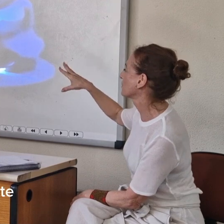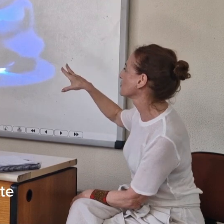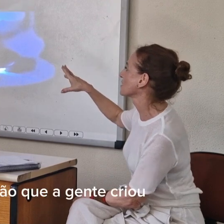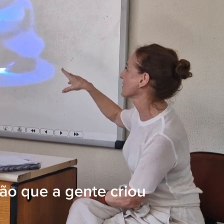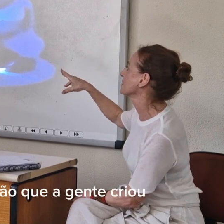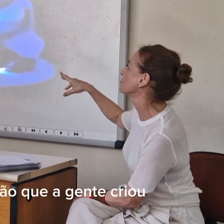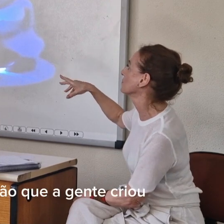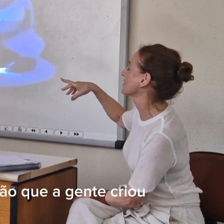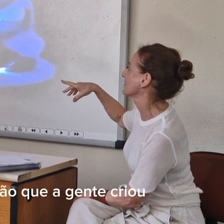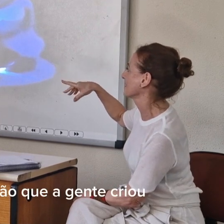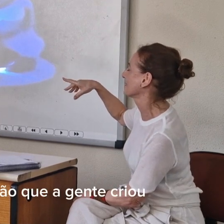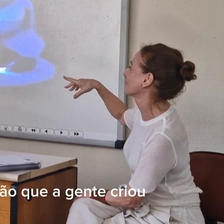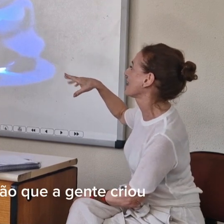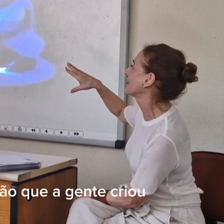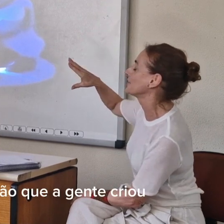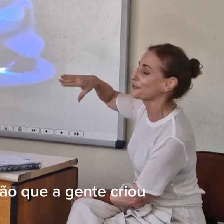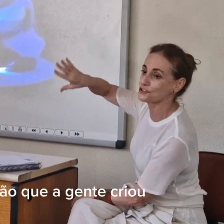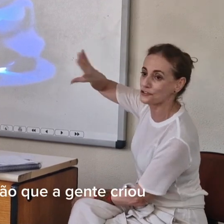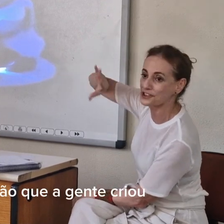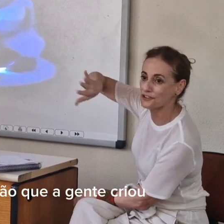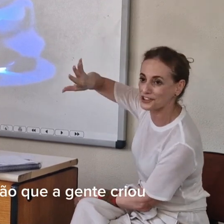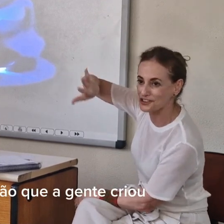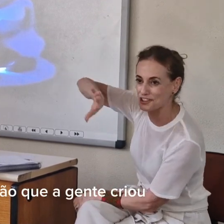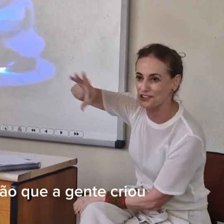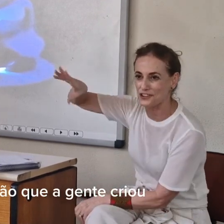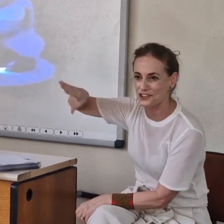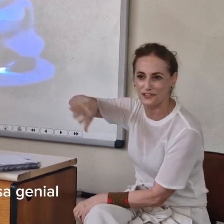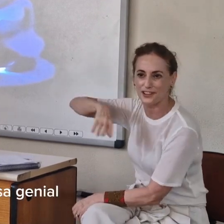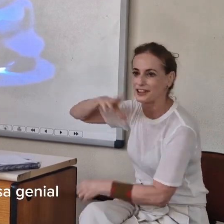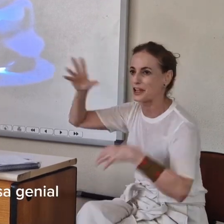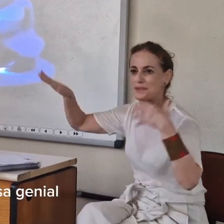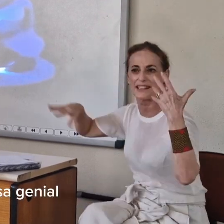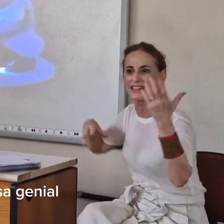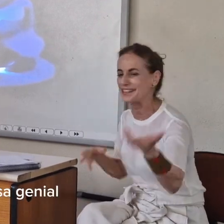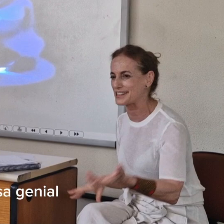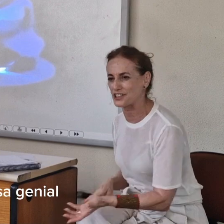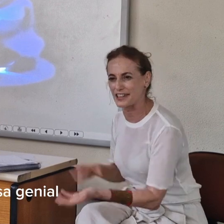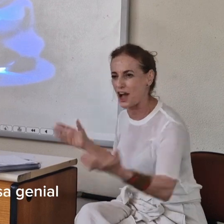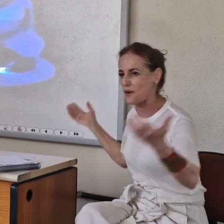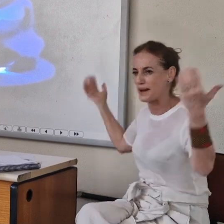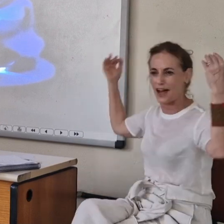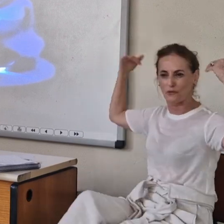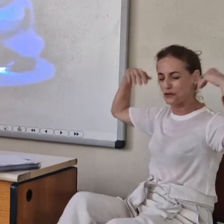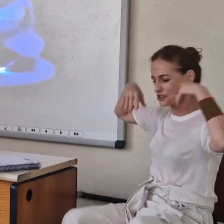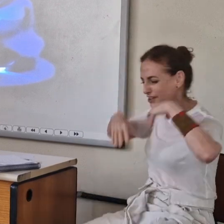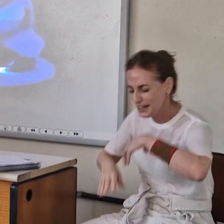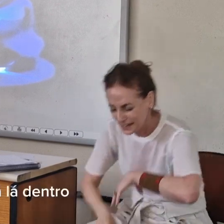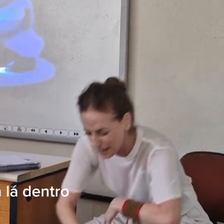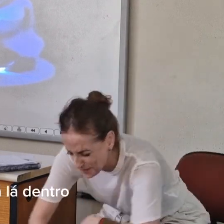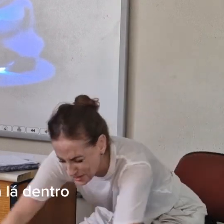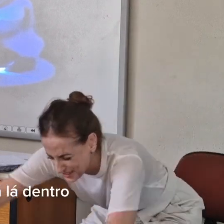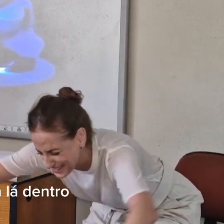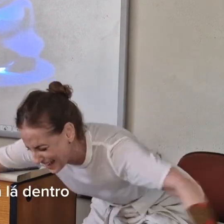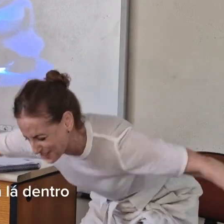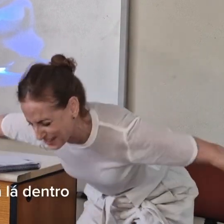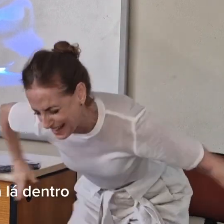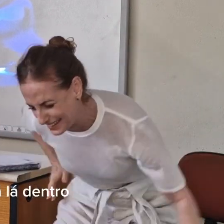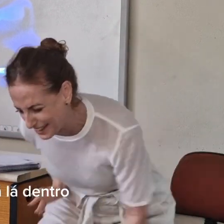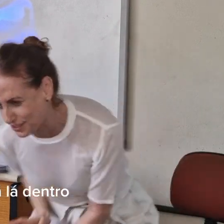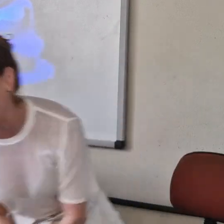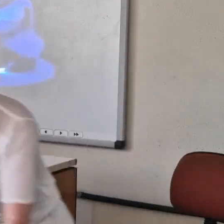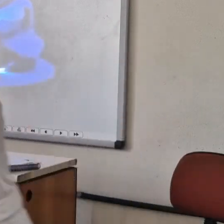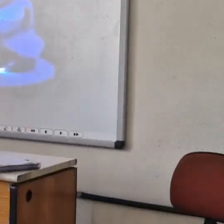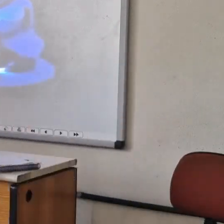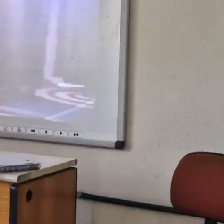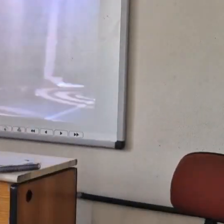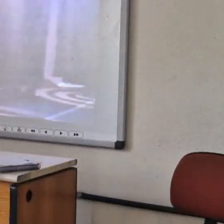Acho importante essa segunda cena. Ali foi essa noção que a gente criou, foi no dia da pesquisa, genial, malagute, de repente cansado, está lá